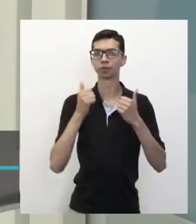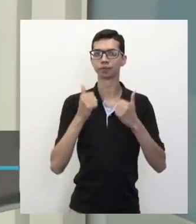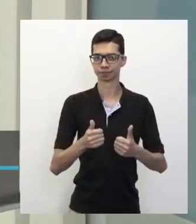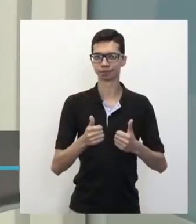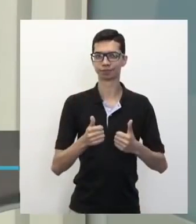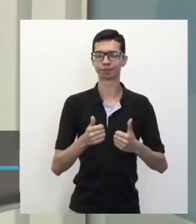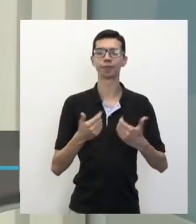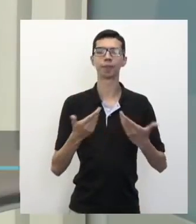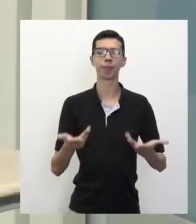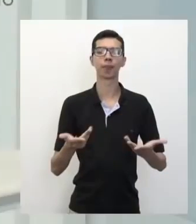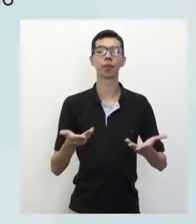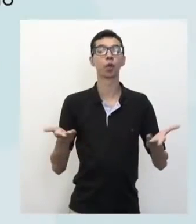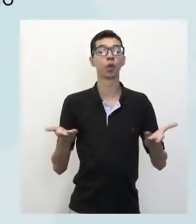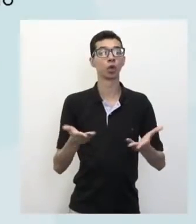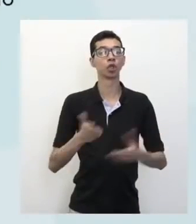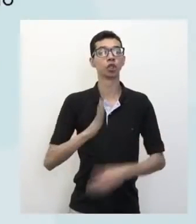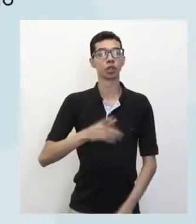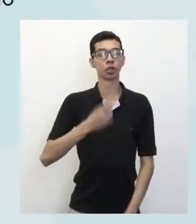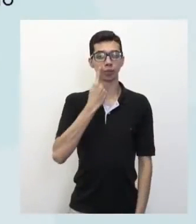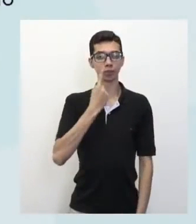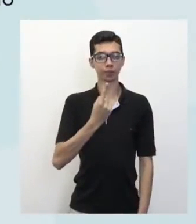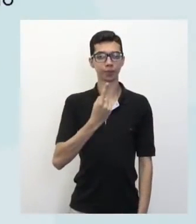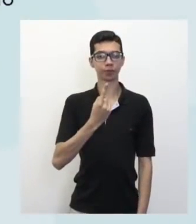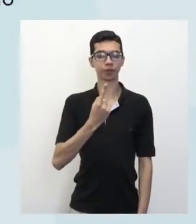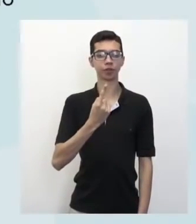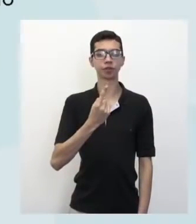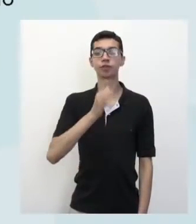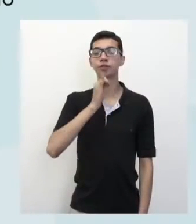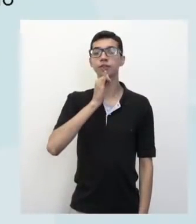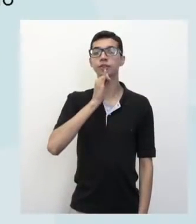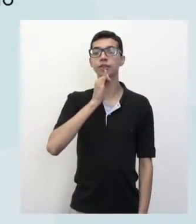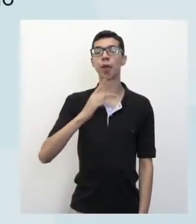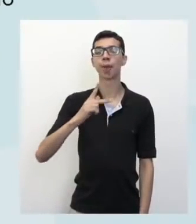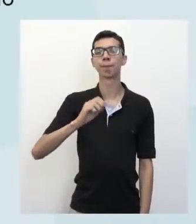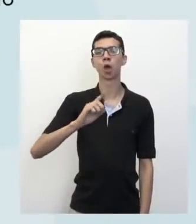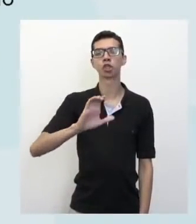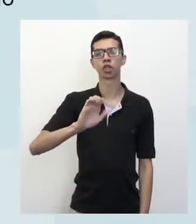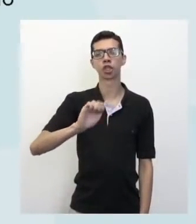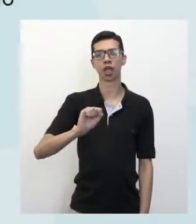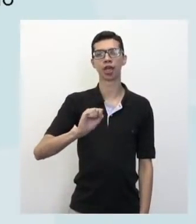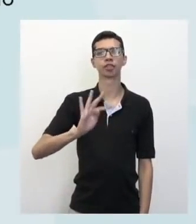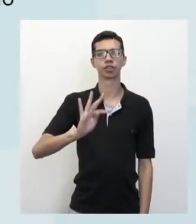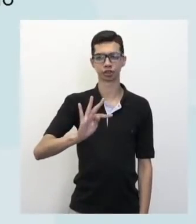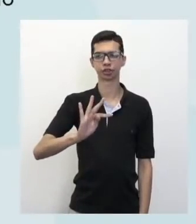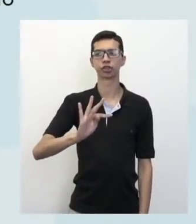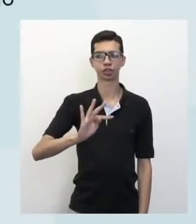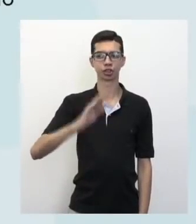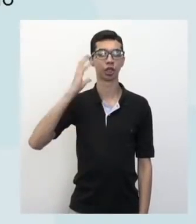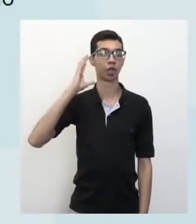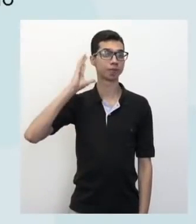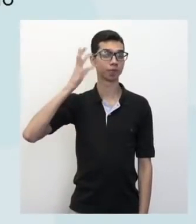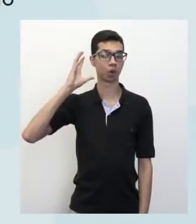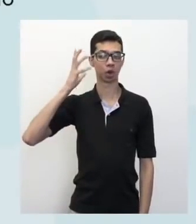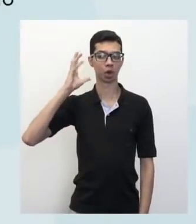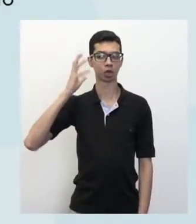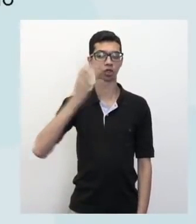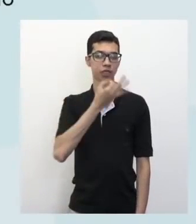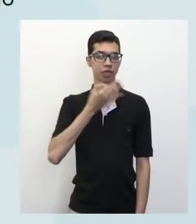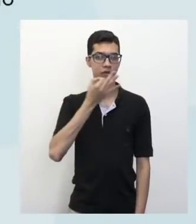ouvimos um podcast hoje, nós refletimos sobre a releitura comparando ao gênero mito e reforçamos os estudos